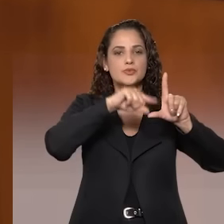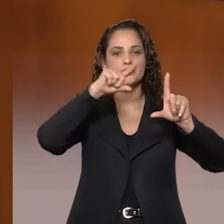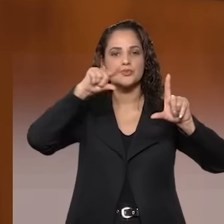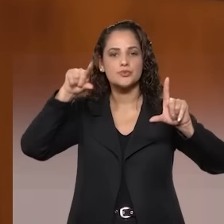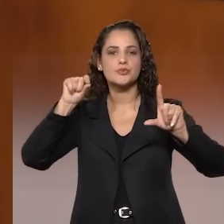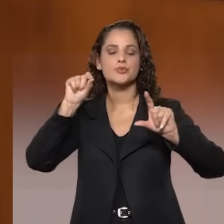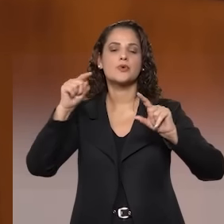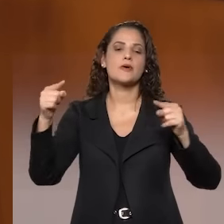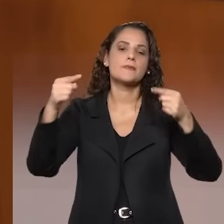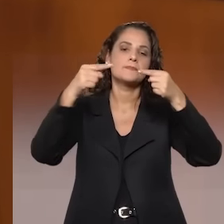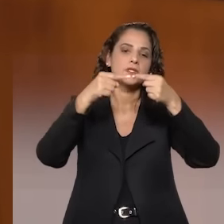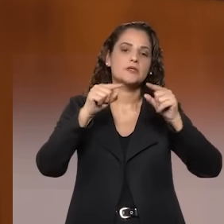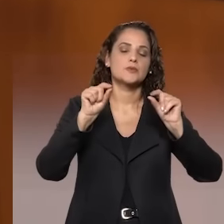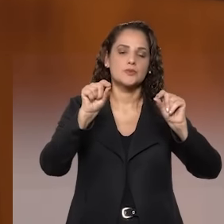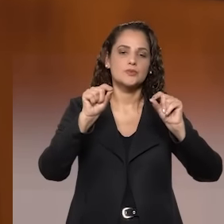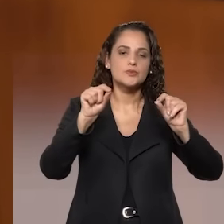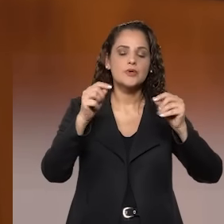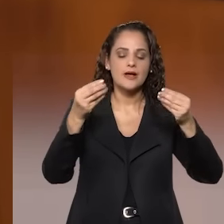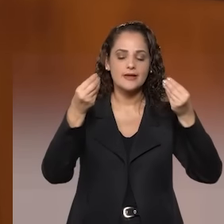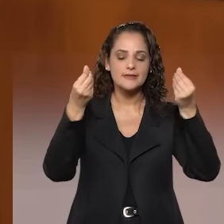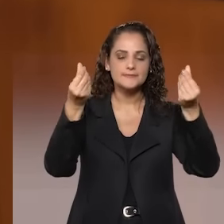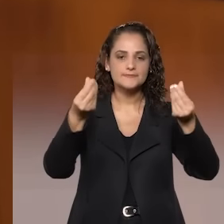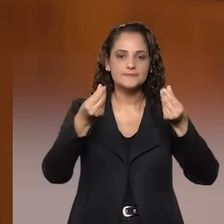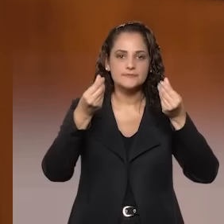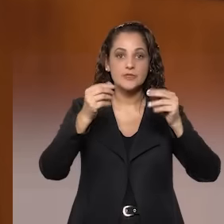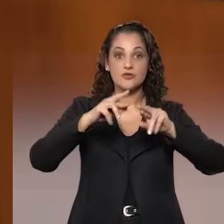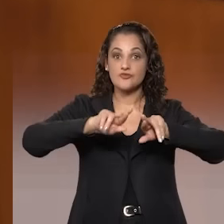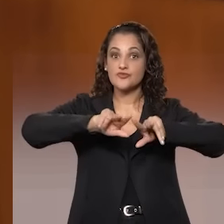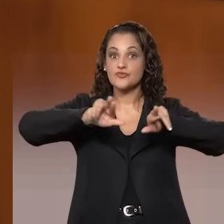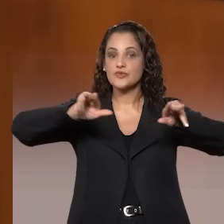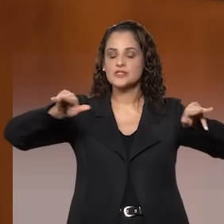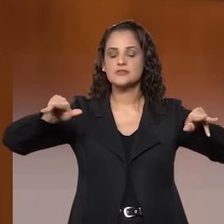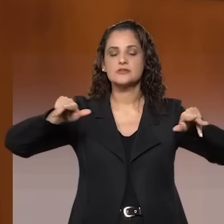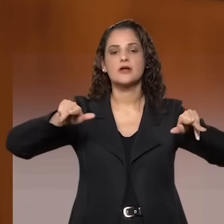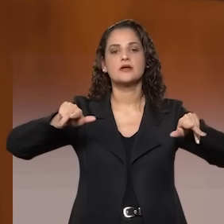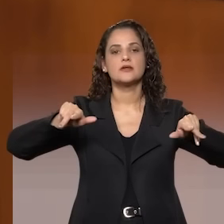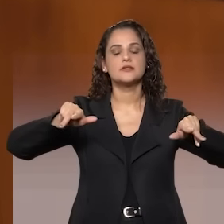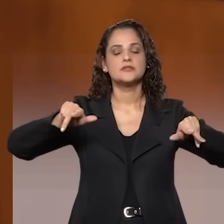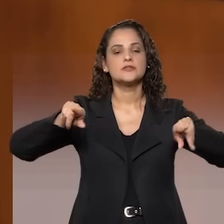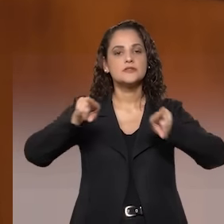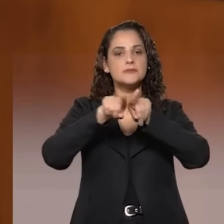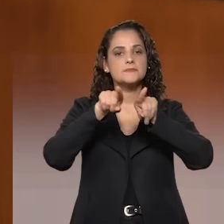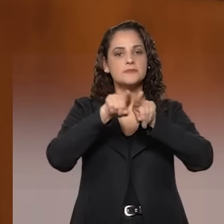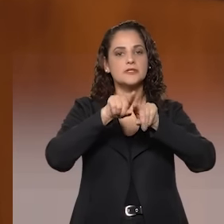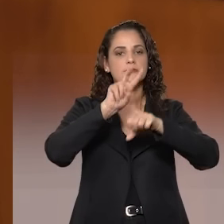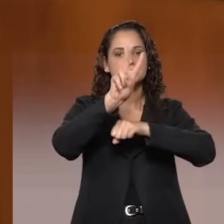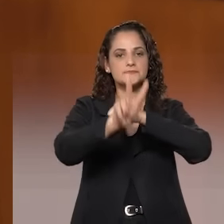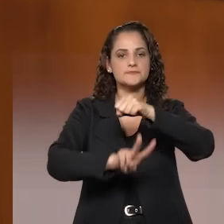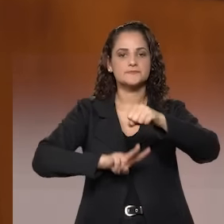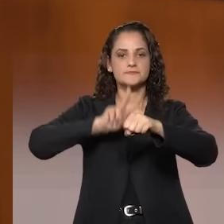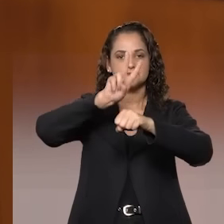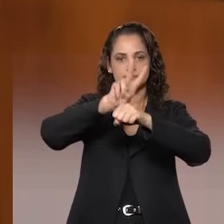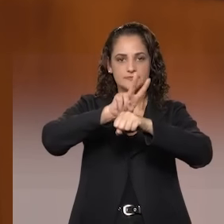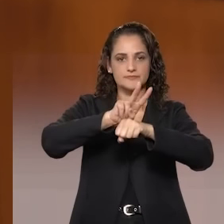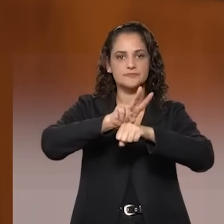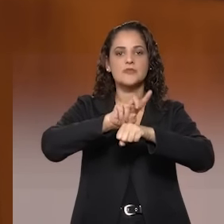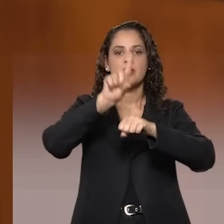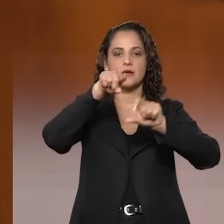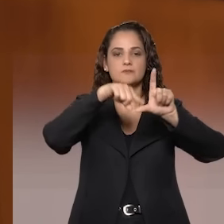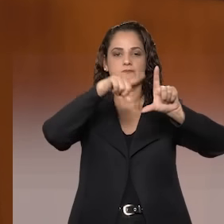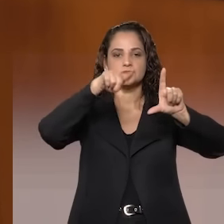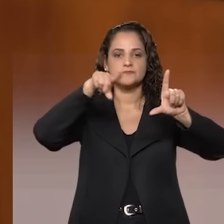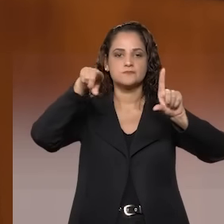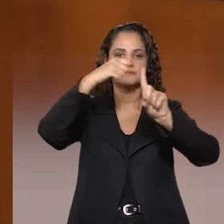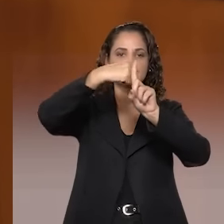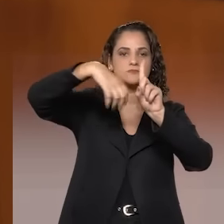diversidade e ao meio ambiente que são os indicadores sócio ambientais e esses indicadores